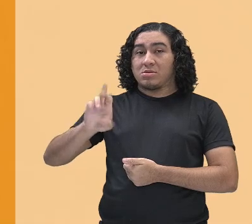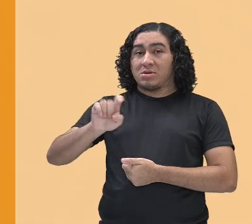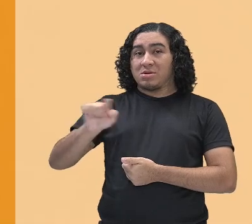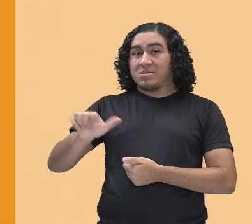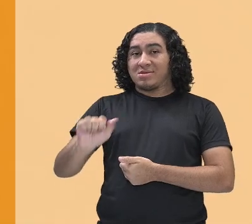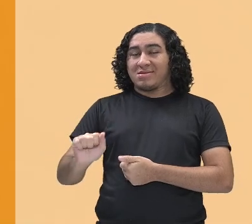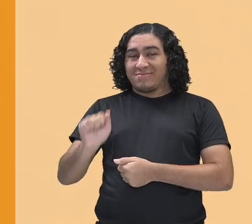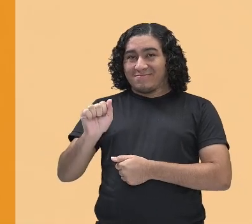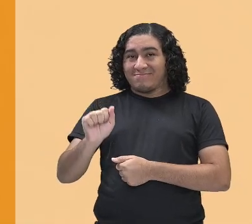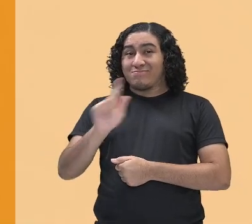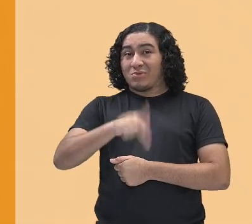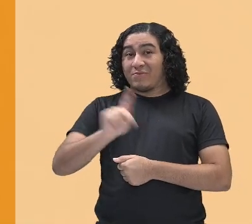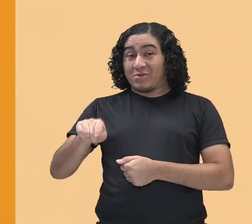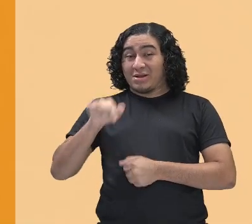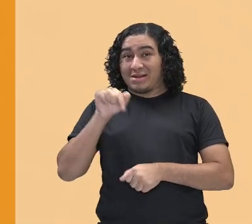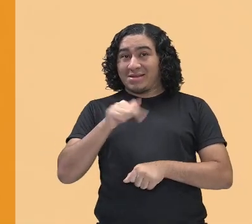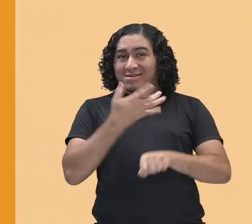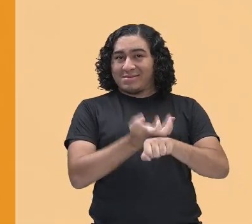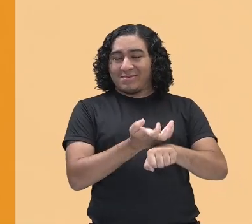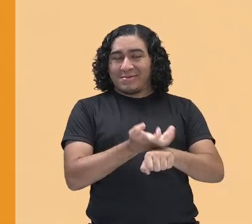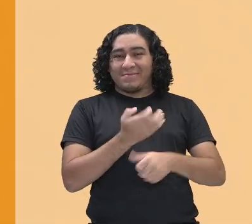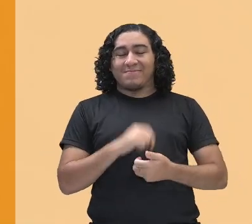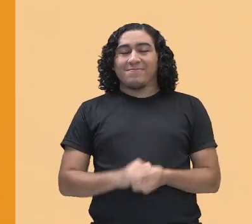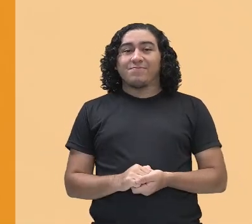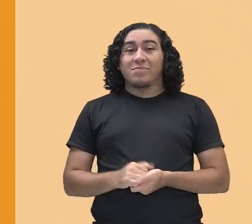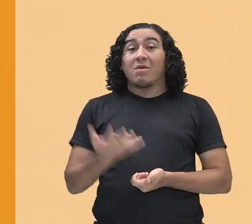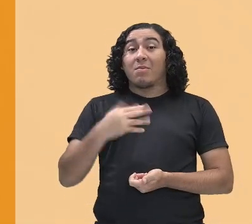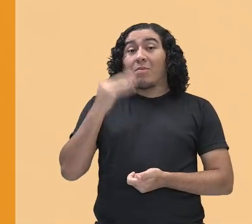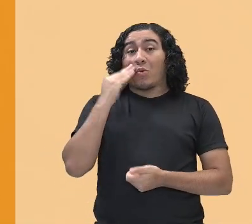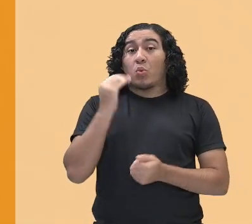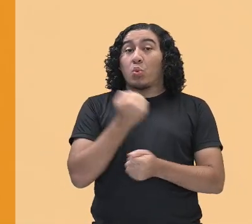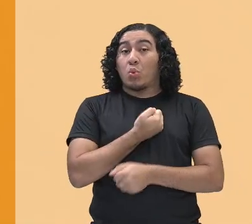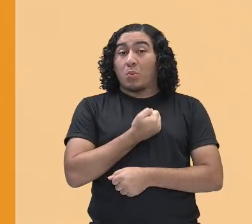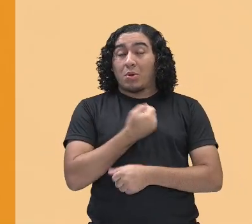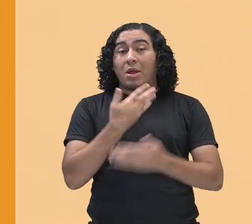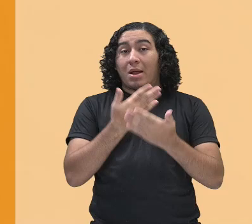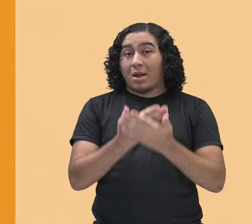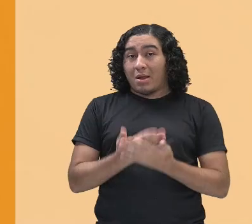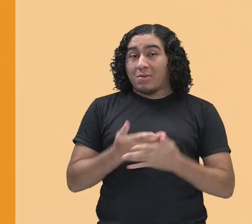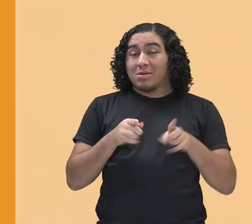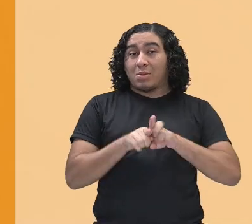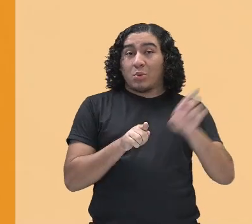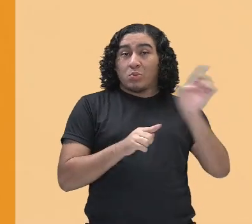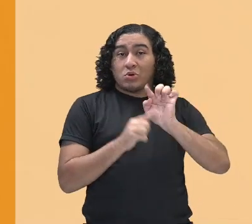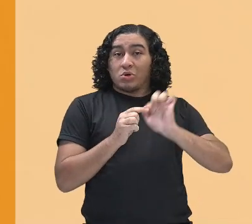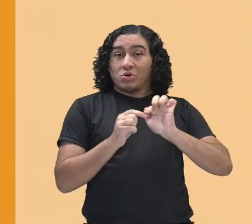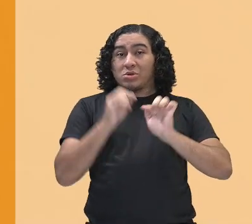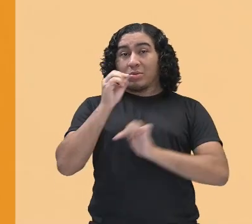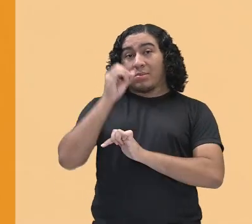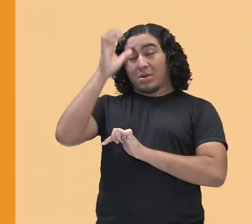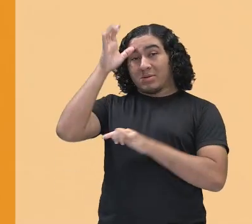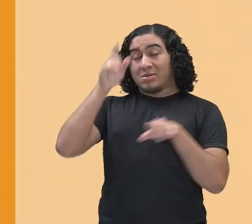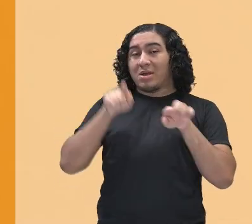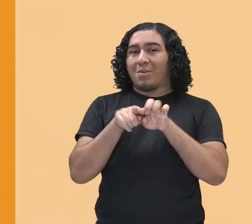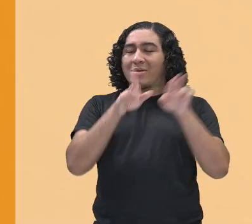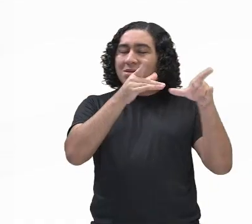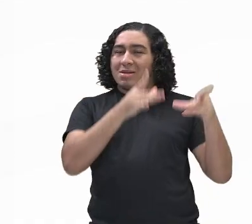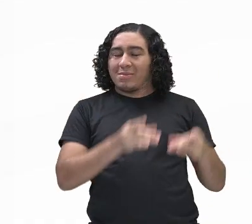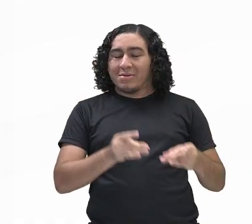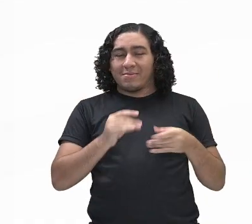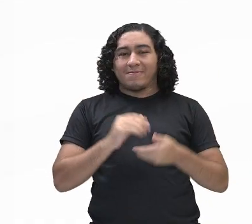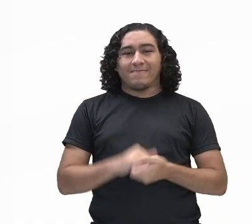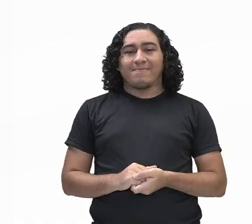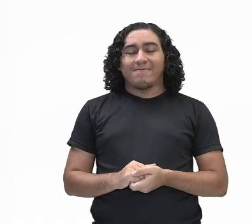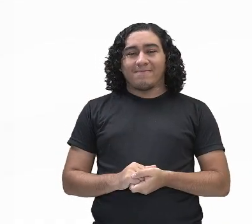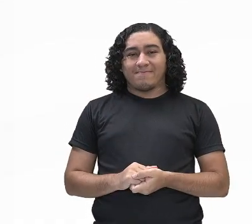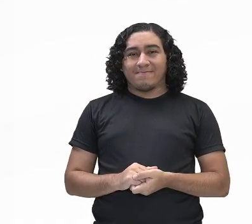do componente de Geografia. Vamos verificar o número da nossa aula, o objeto de conhecimento e também o detalhamento